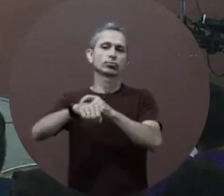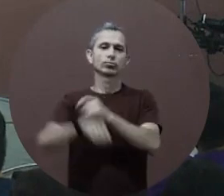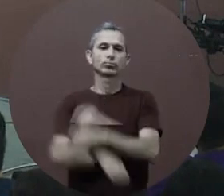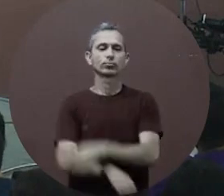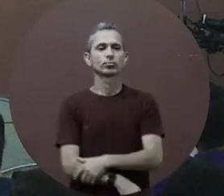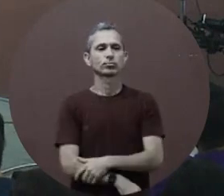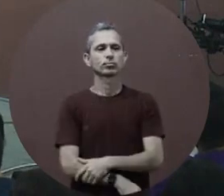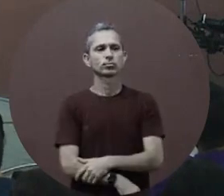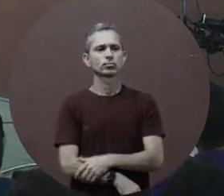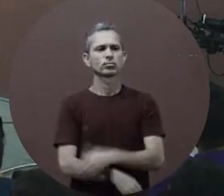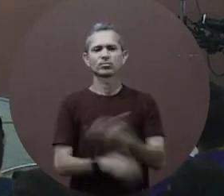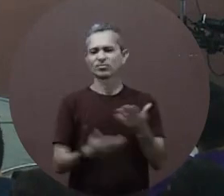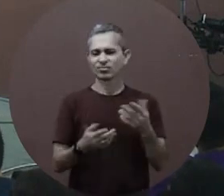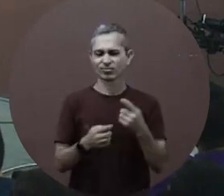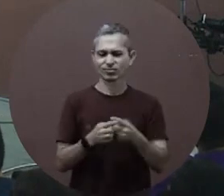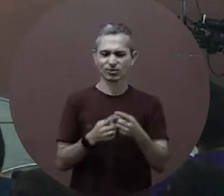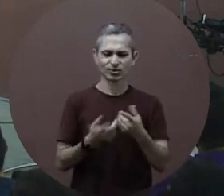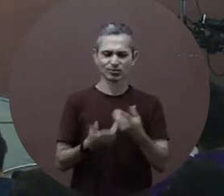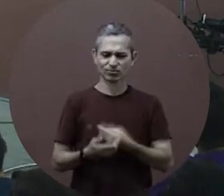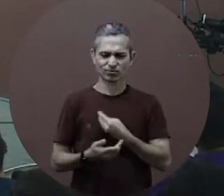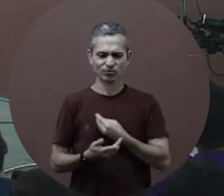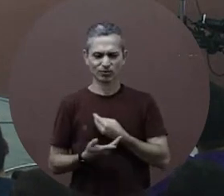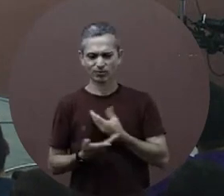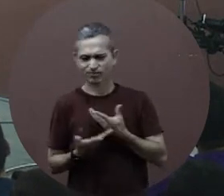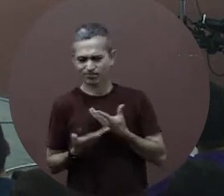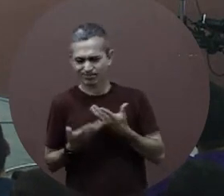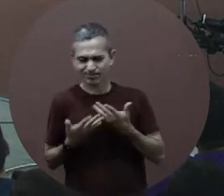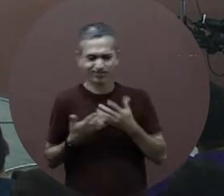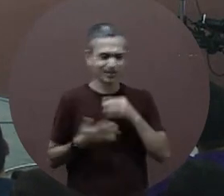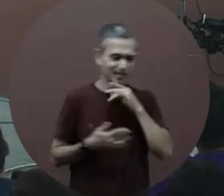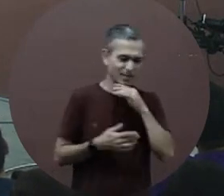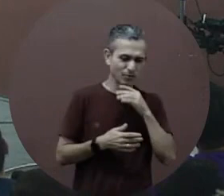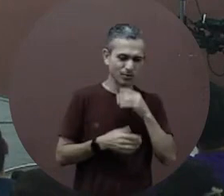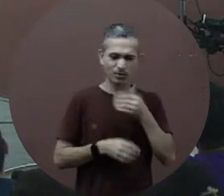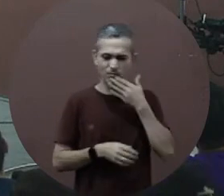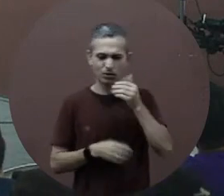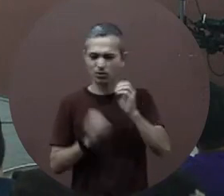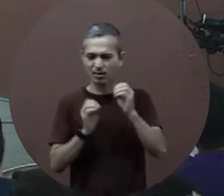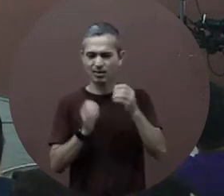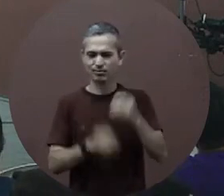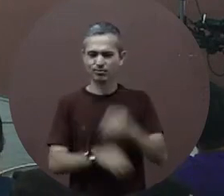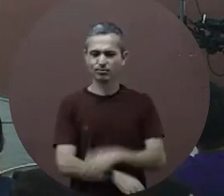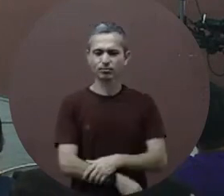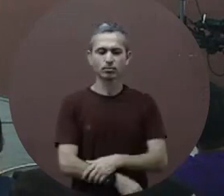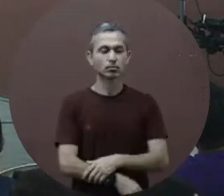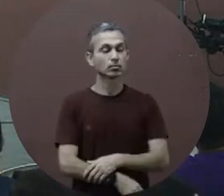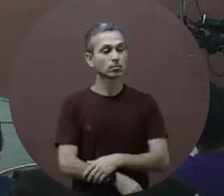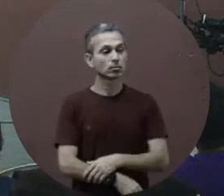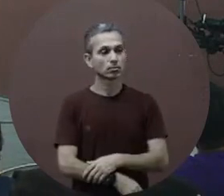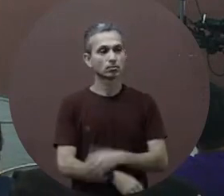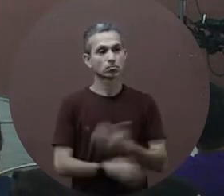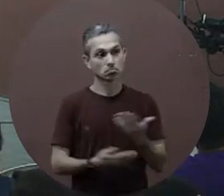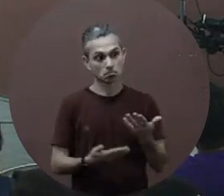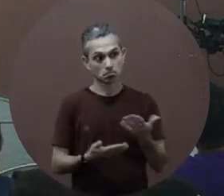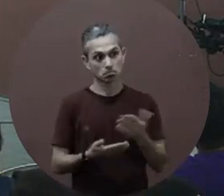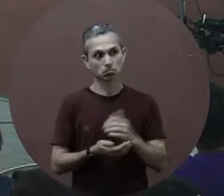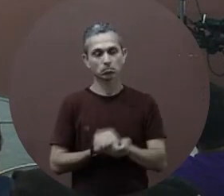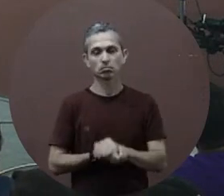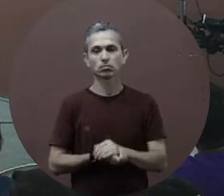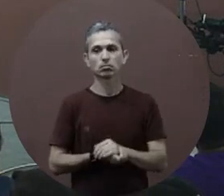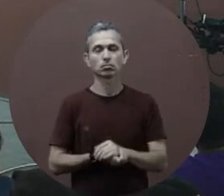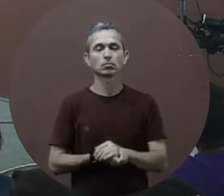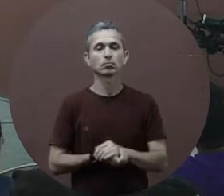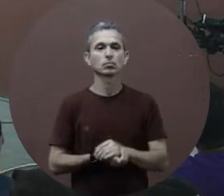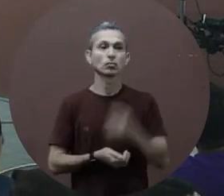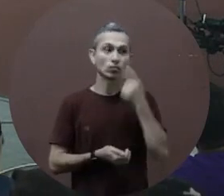coisas parecem que não melhoram? Façamos a demonstração. Ainda mais agora que vocês veem que o dia se aproxima. O